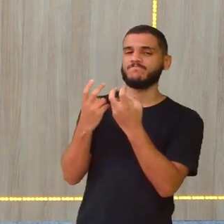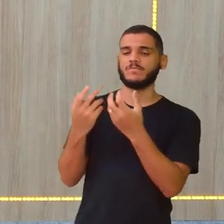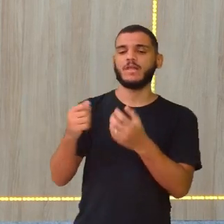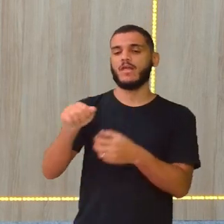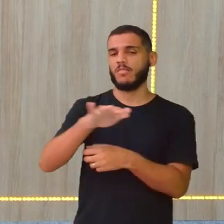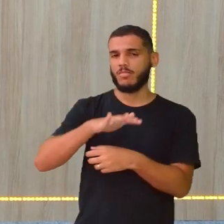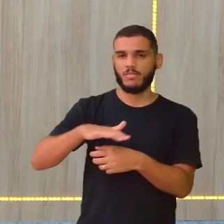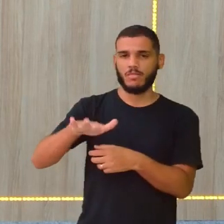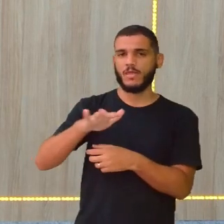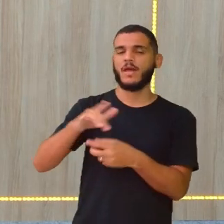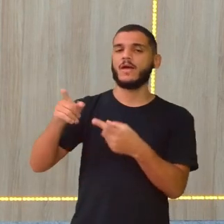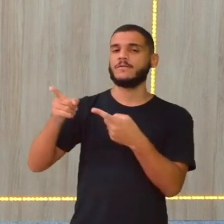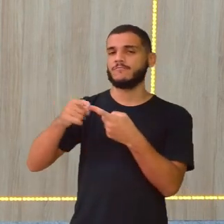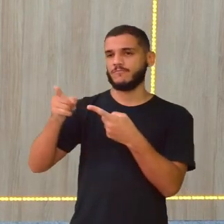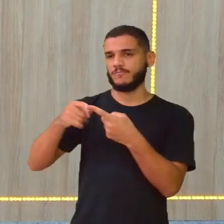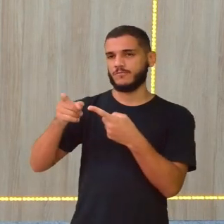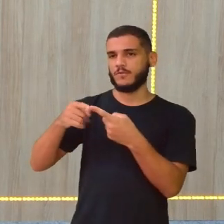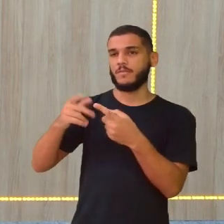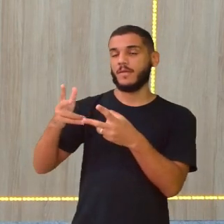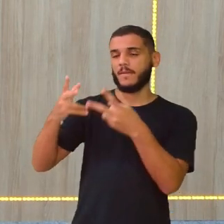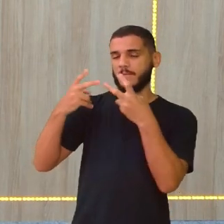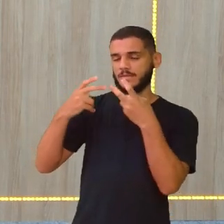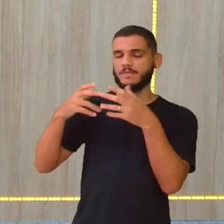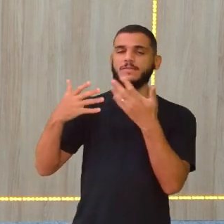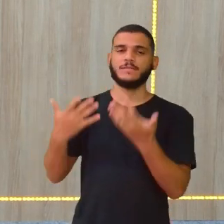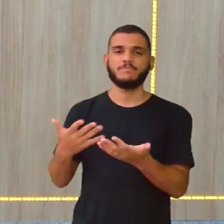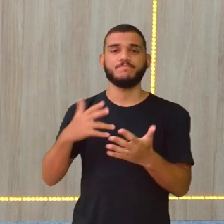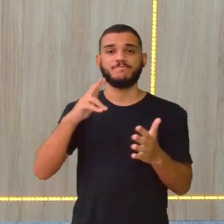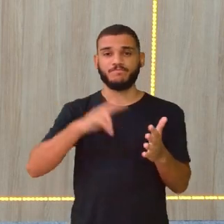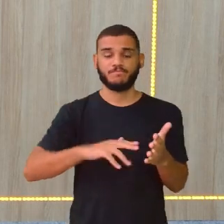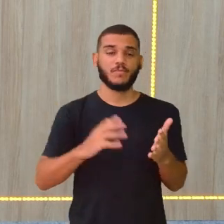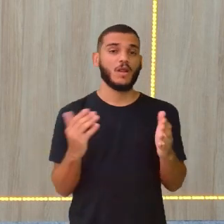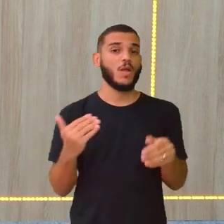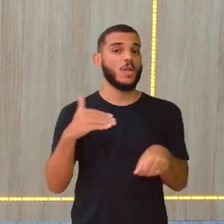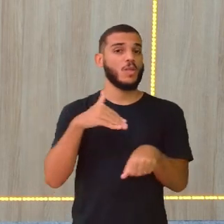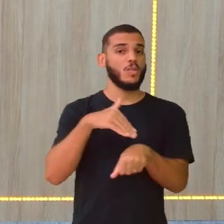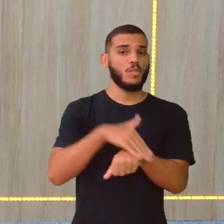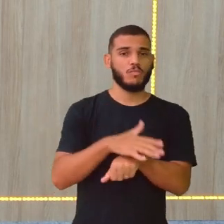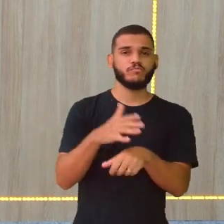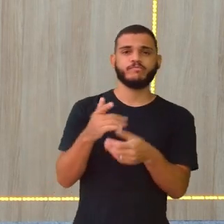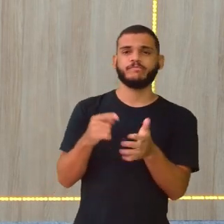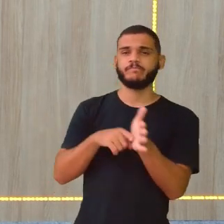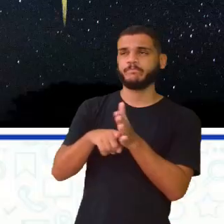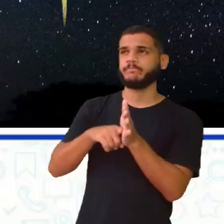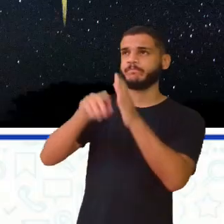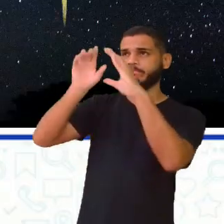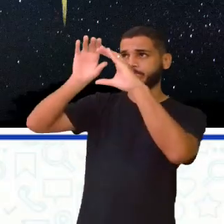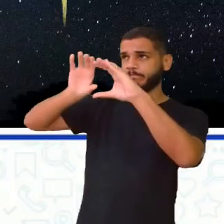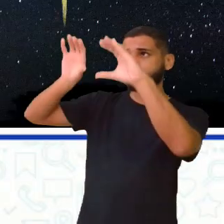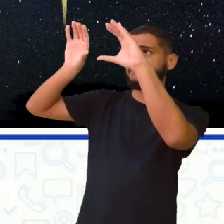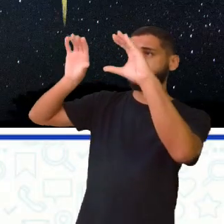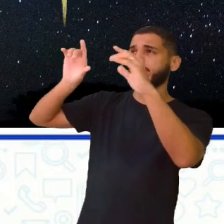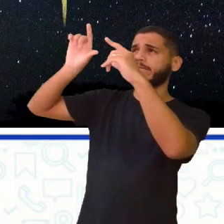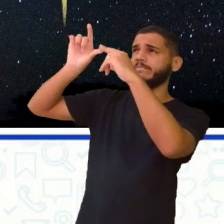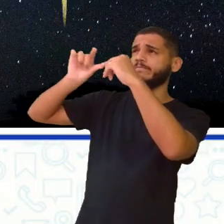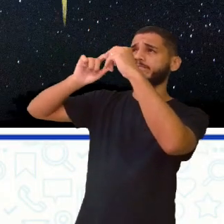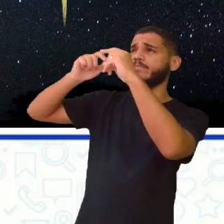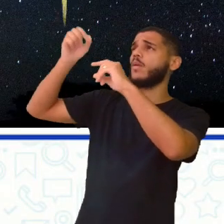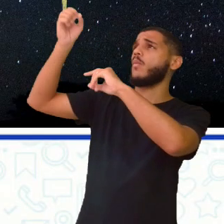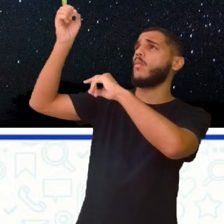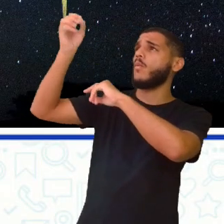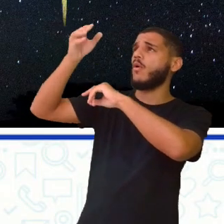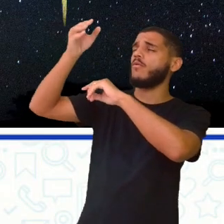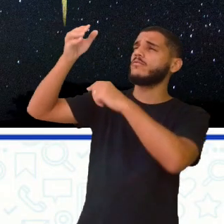Então vamos ler o trecho novamente, não é? Numa noite, ao analisarem o céu, viram uma